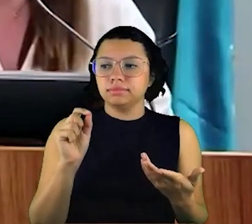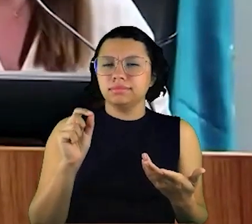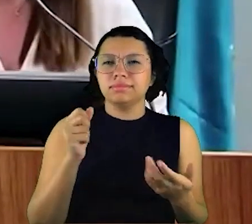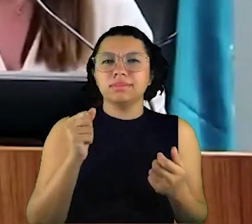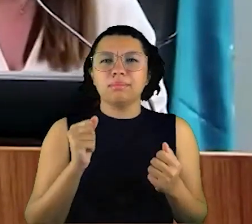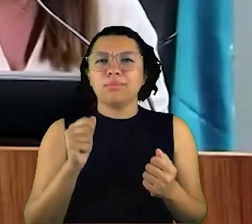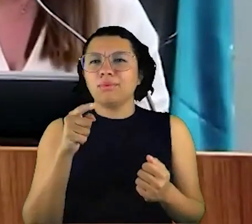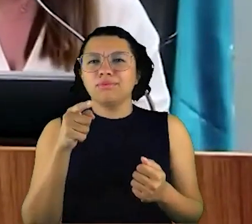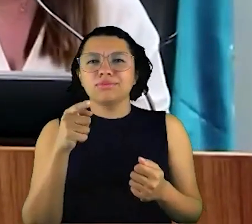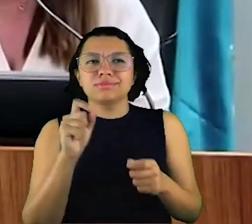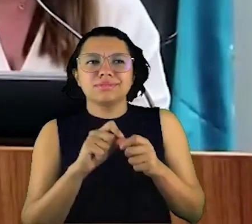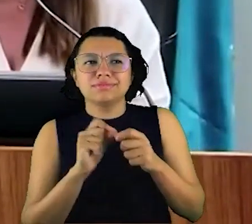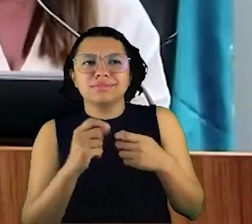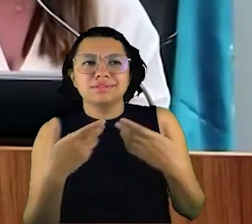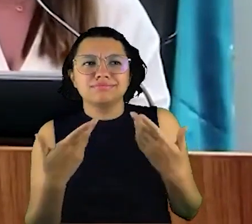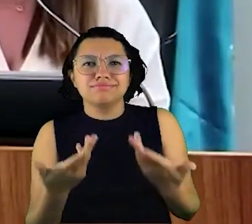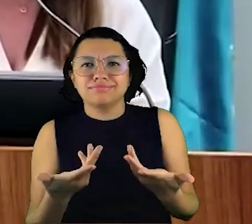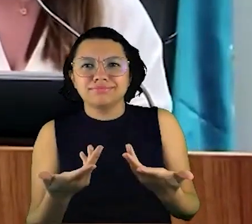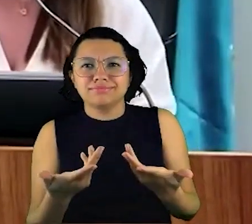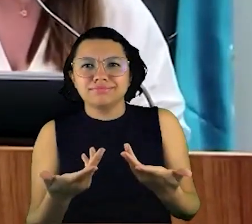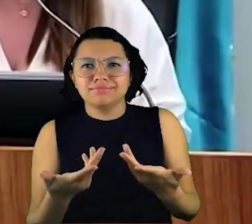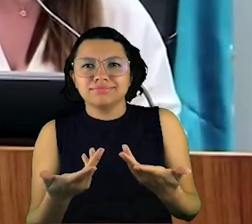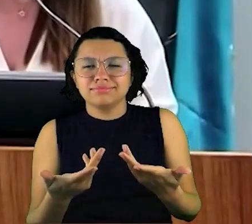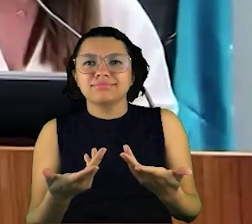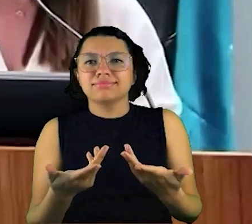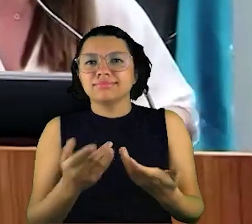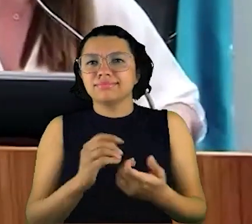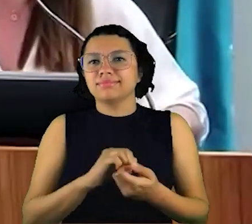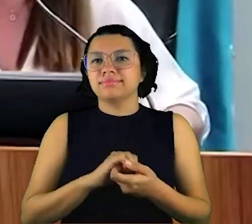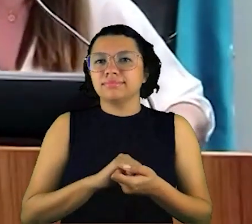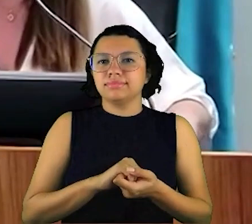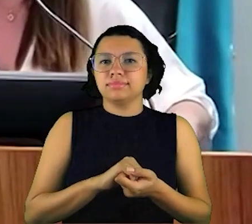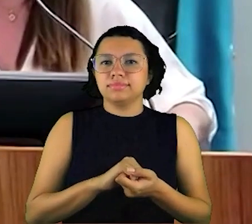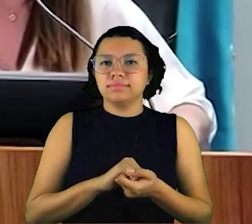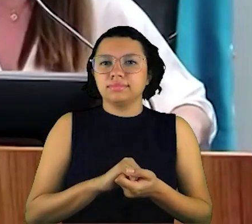que poderá você fazer?